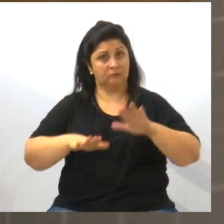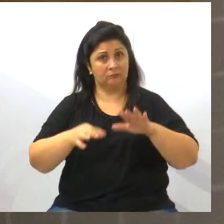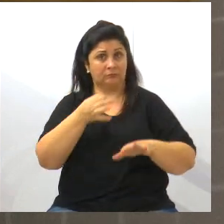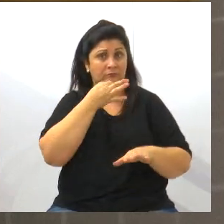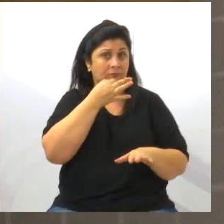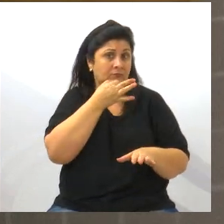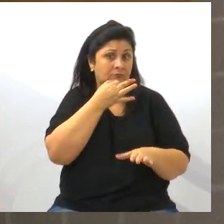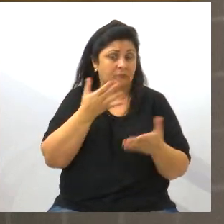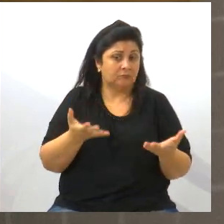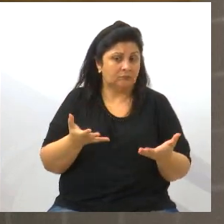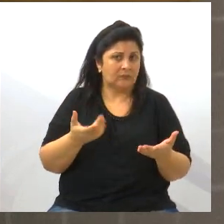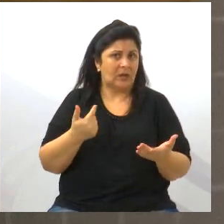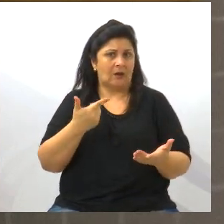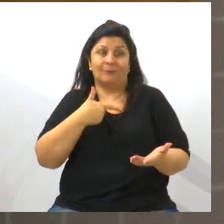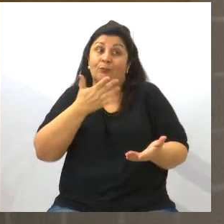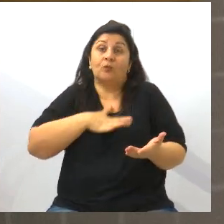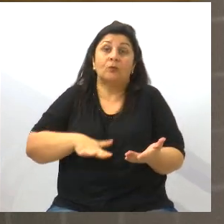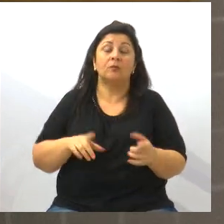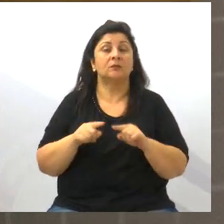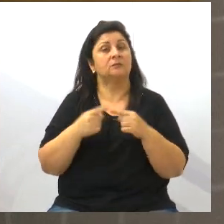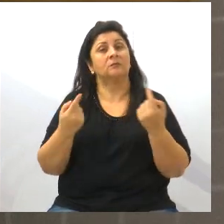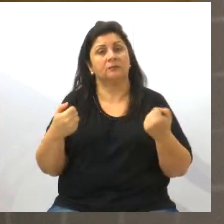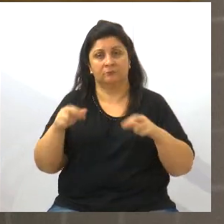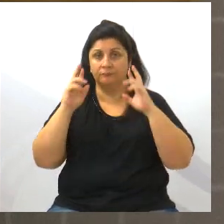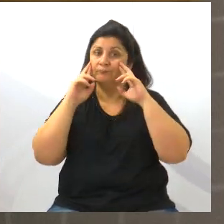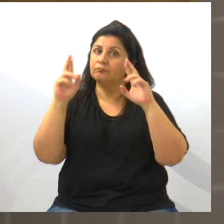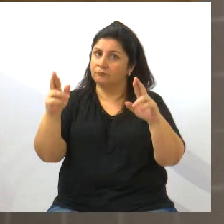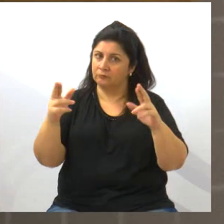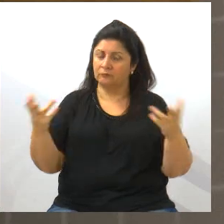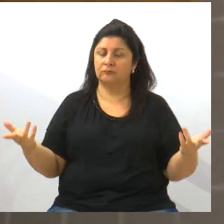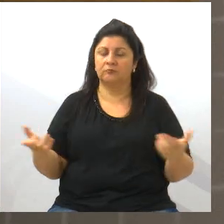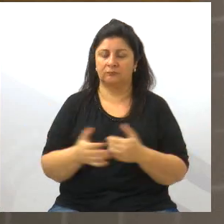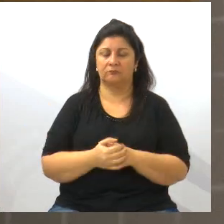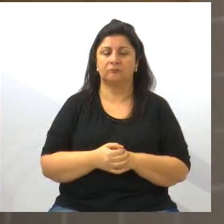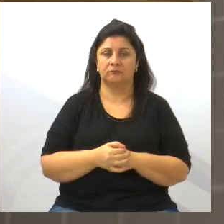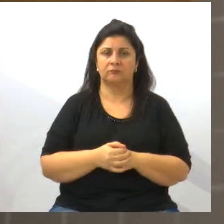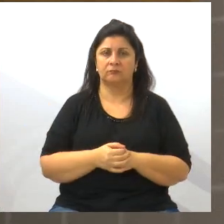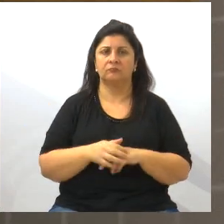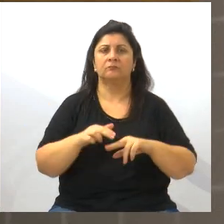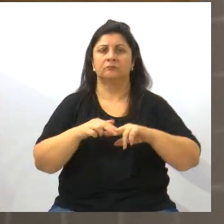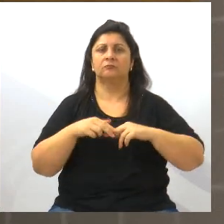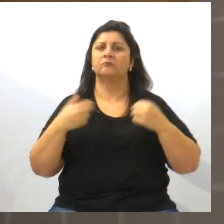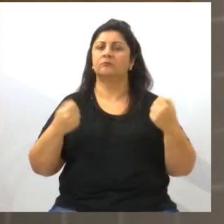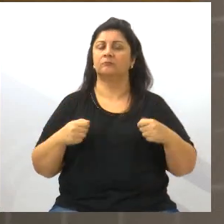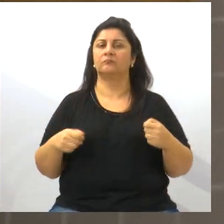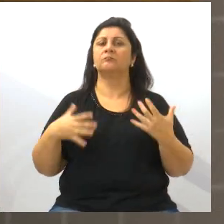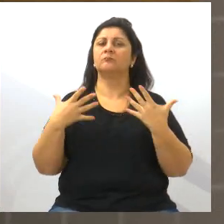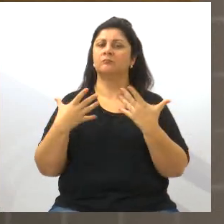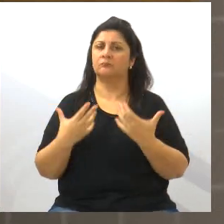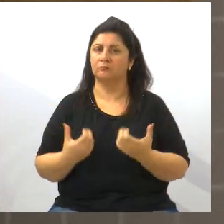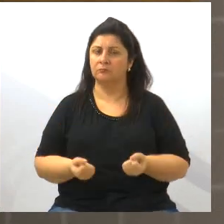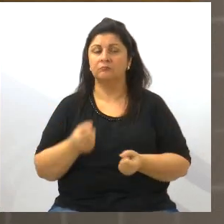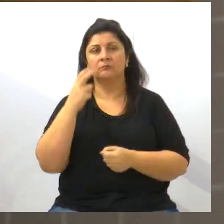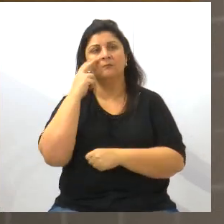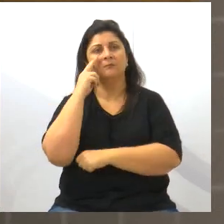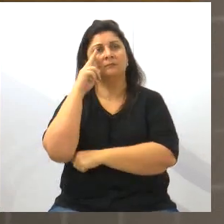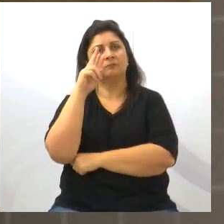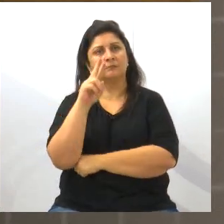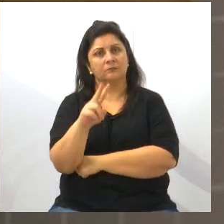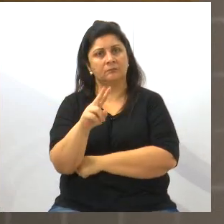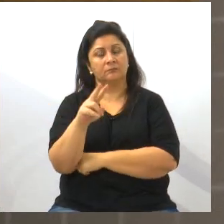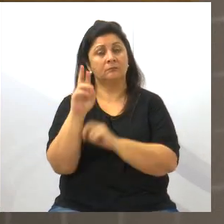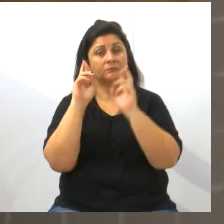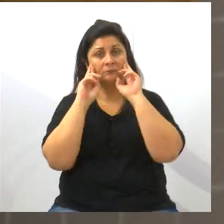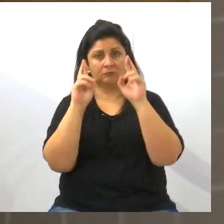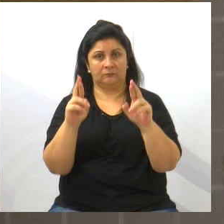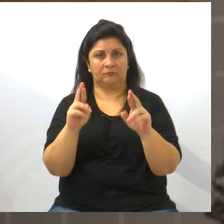opiniões são aquelas que nos agradam, né? Então, por isso, precisa estar disposto a ouvir, né? Nem tudo dá